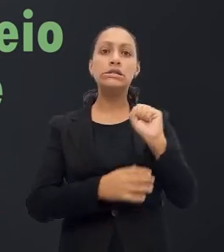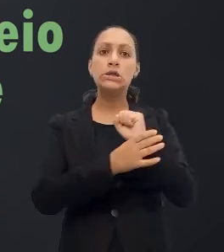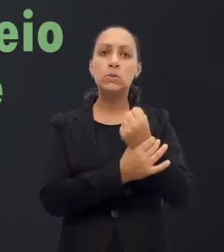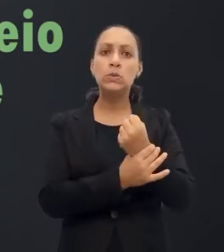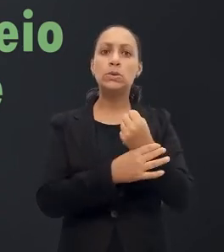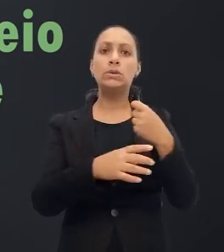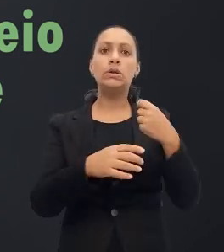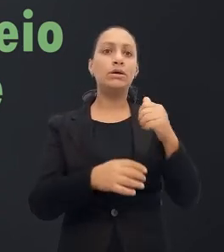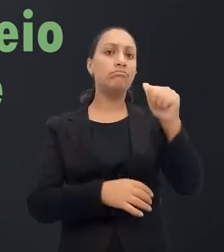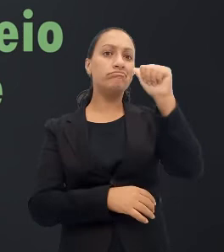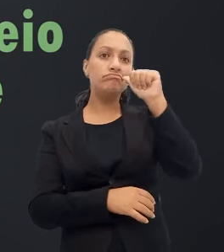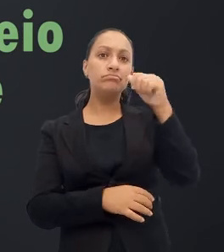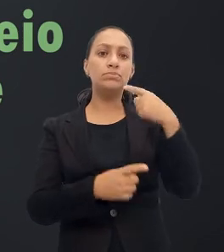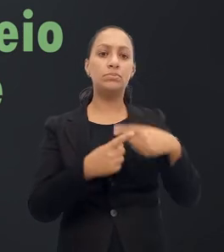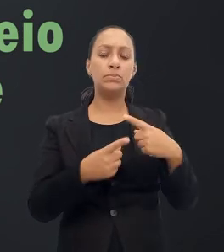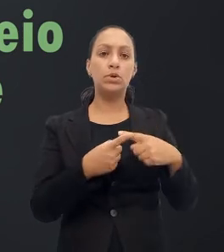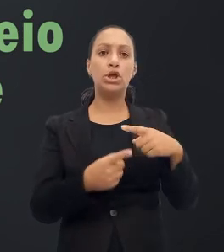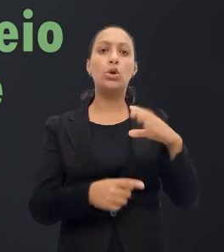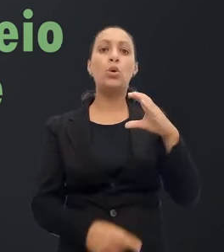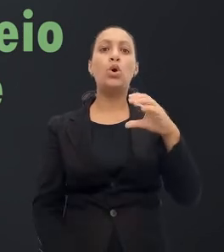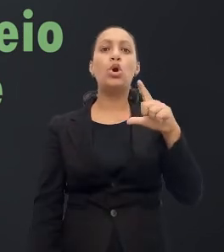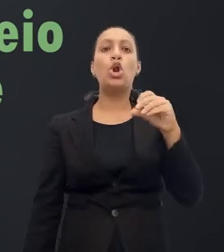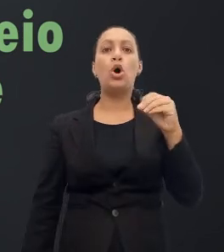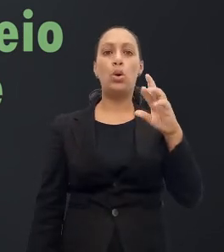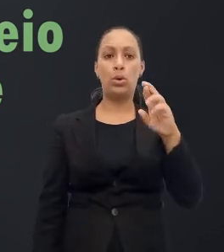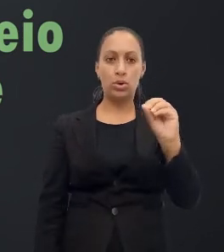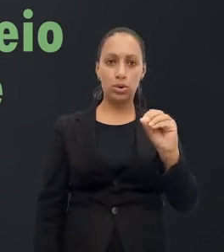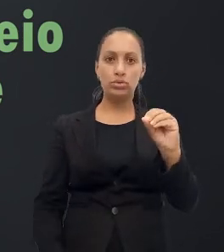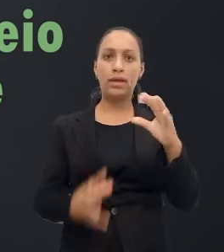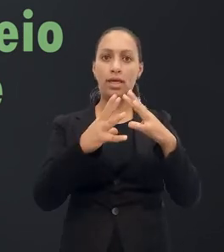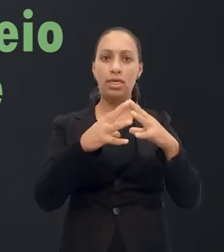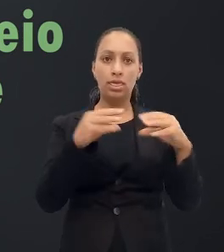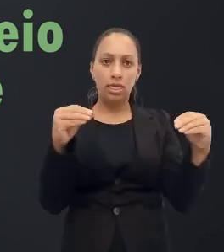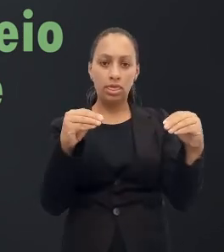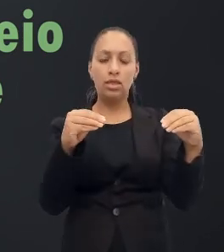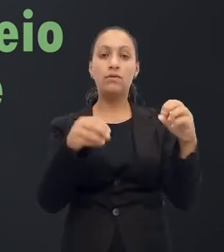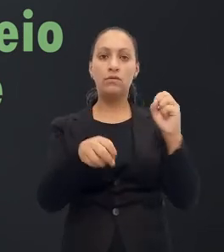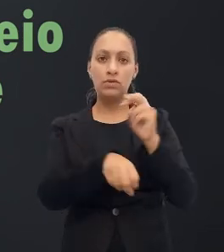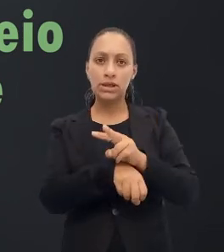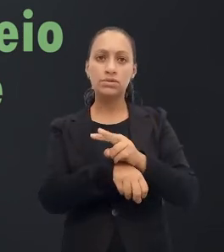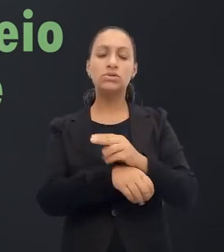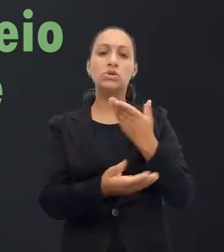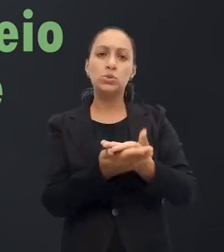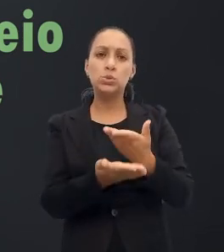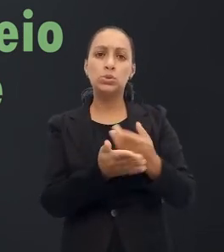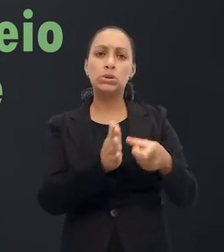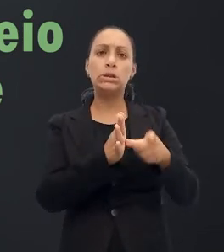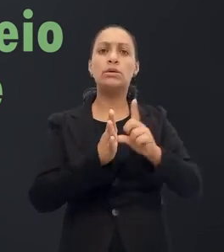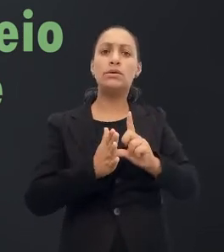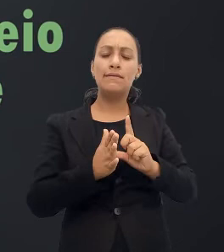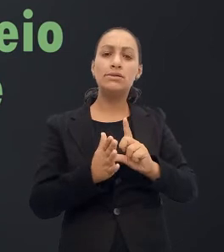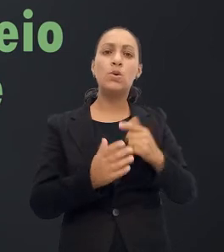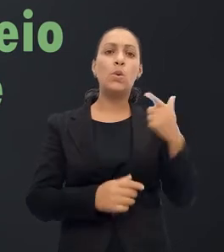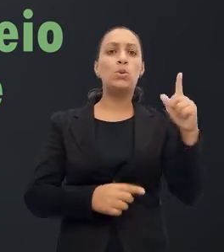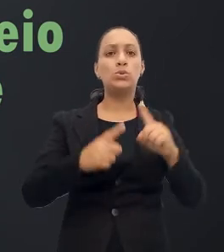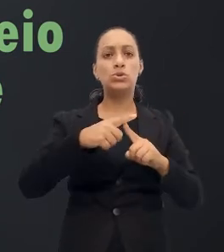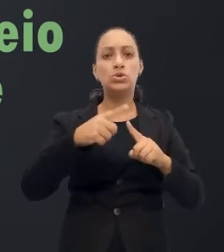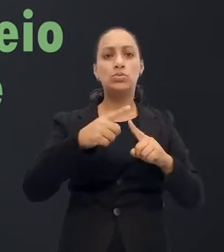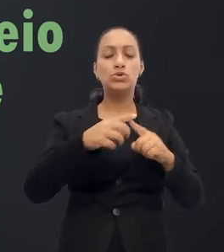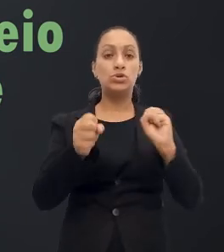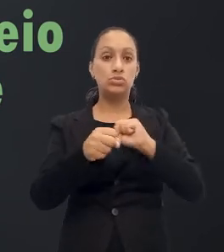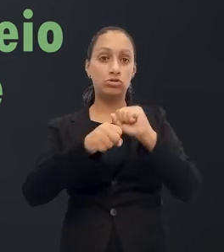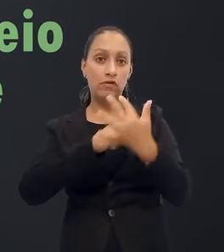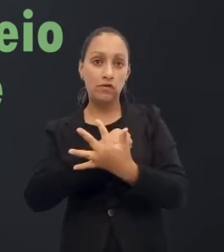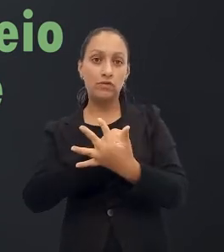vírus é rapidamente inativado pelo cloro, que o vírus não haja vista estudos anteriores com os outros tipos de coronavírus mostram